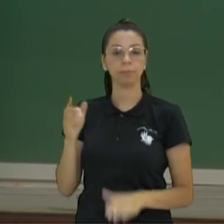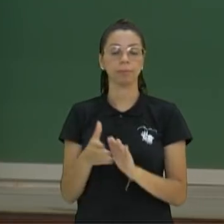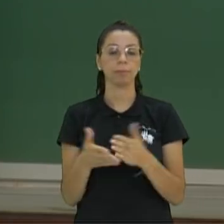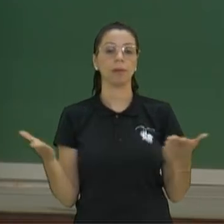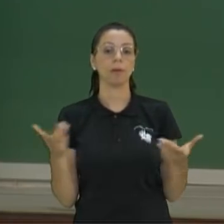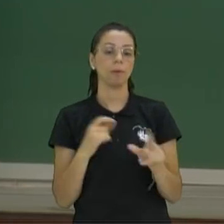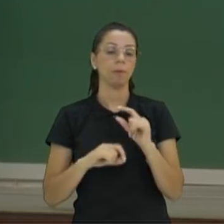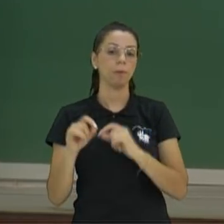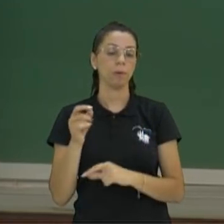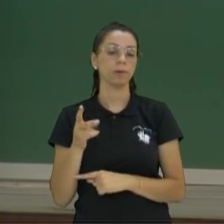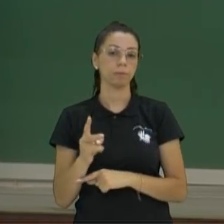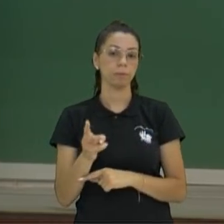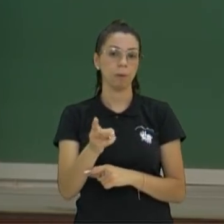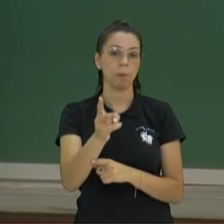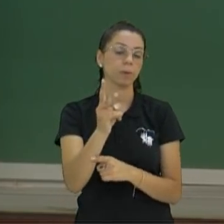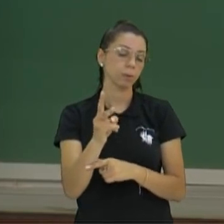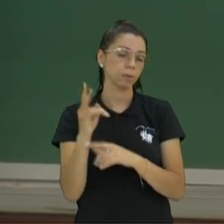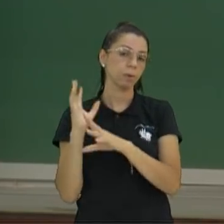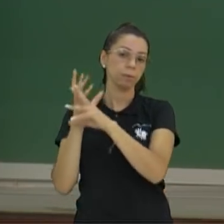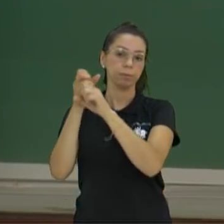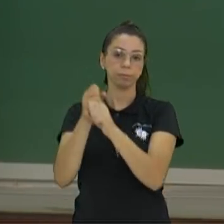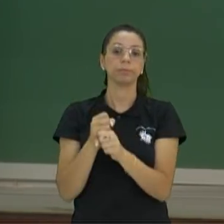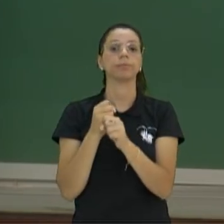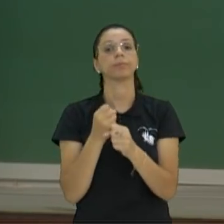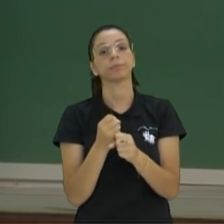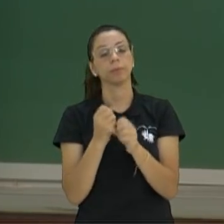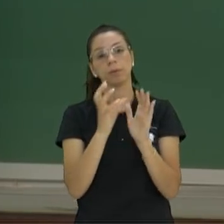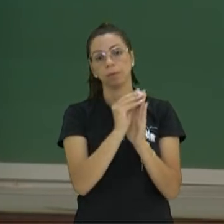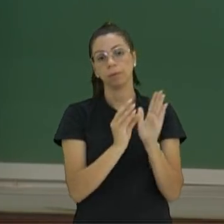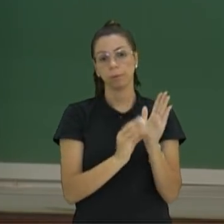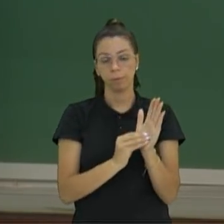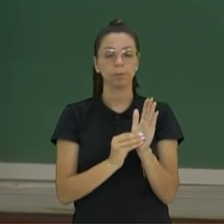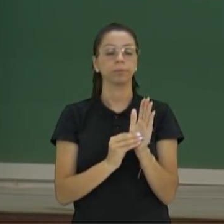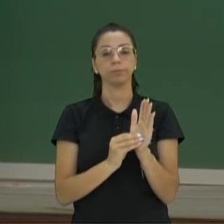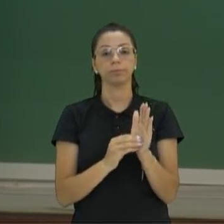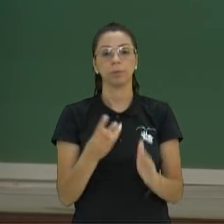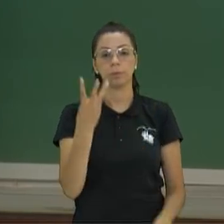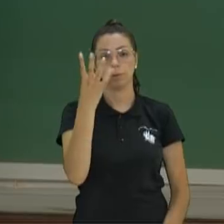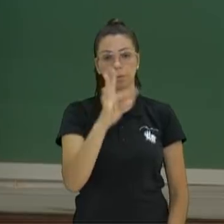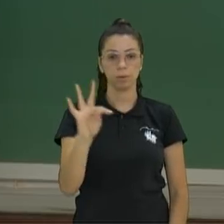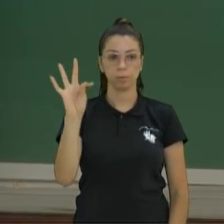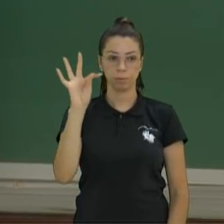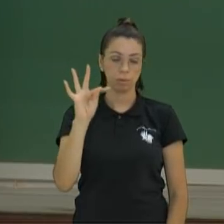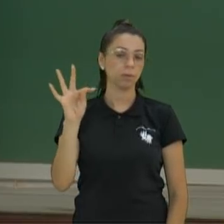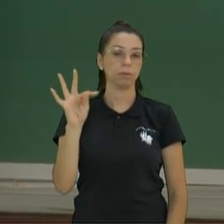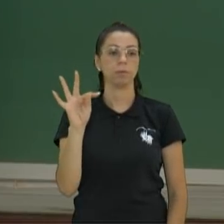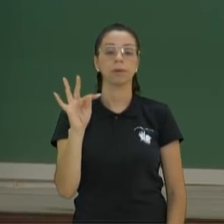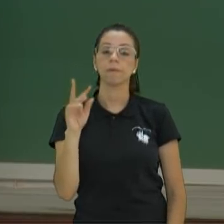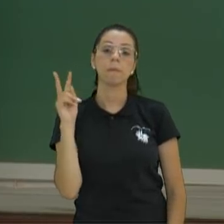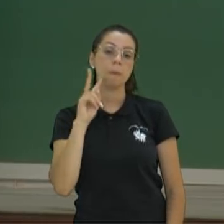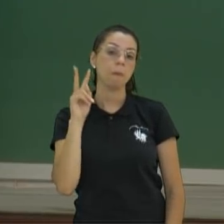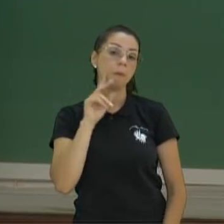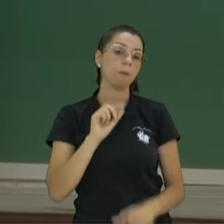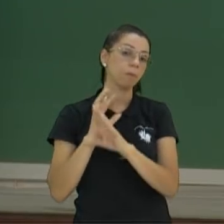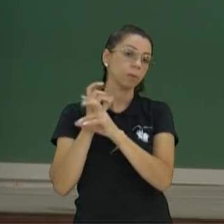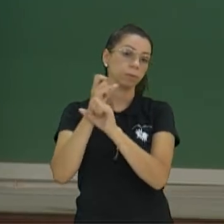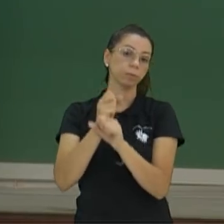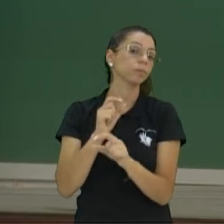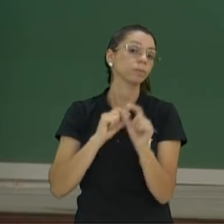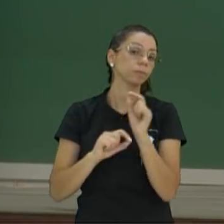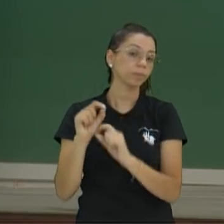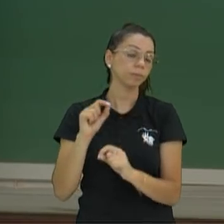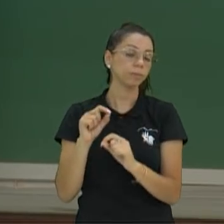vamos continuar a nossa retomada de conteúdos do terceiro trimestre, então nós vamos relembrar as